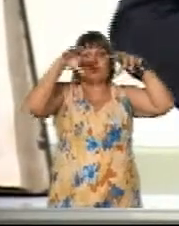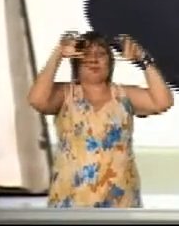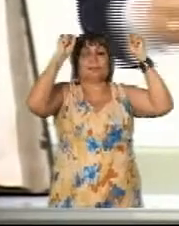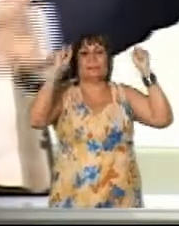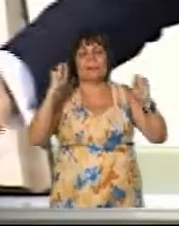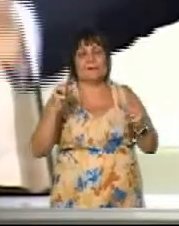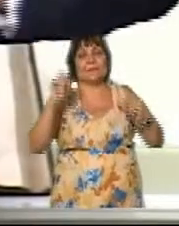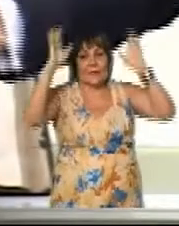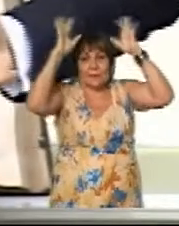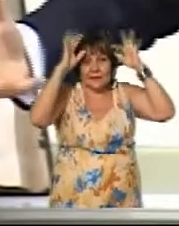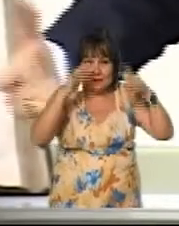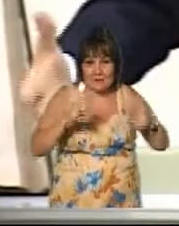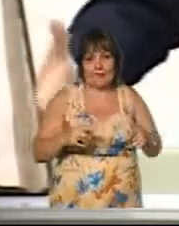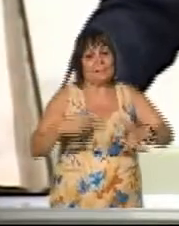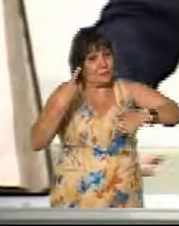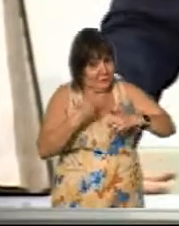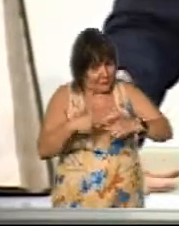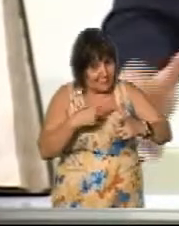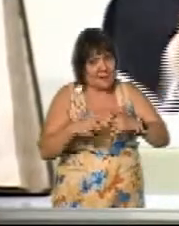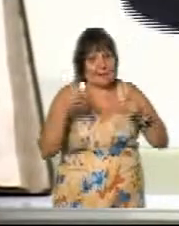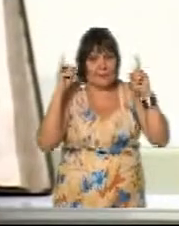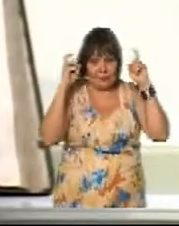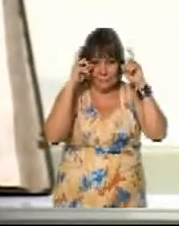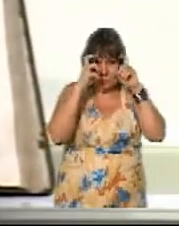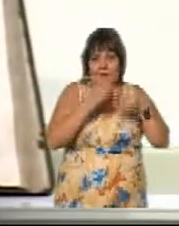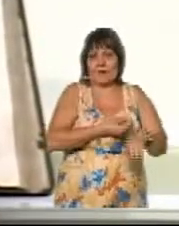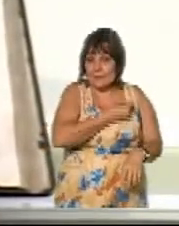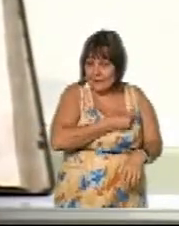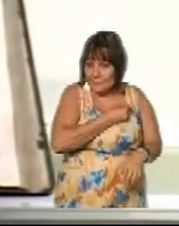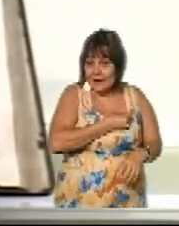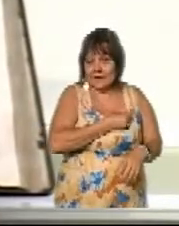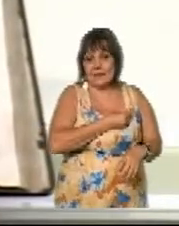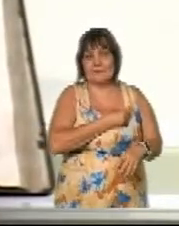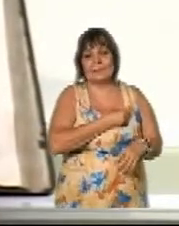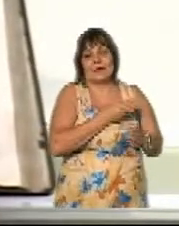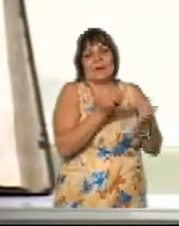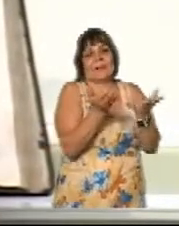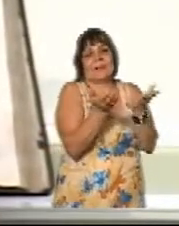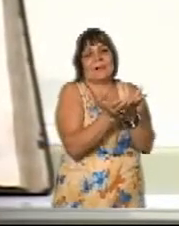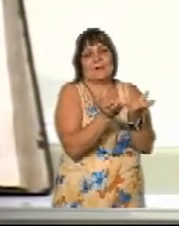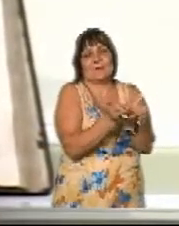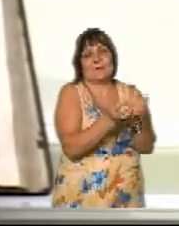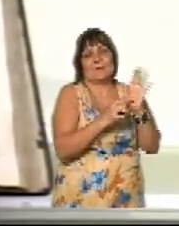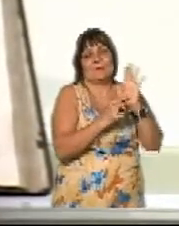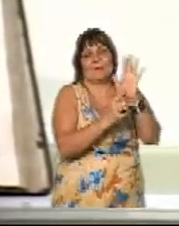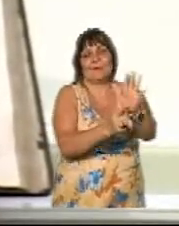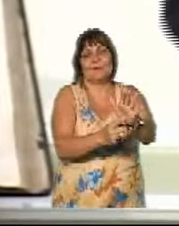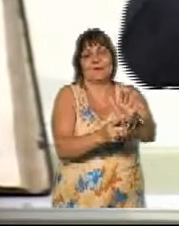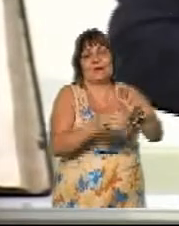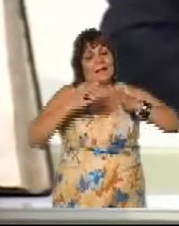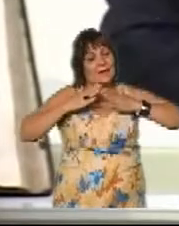das tempestades, das trovoadas chegam, quando ele fala, a sua palavra faz